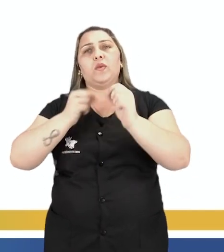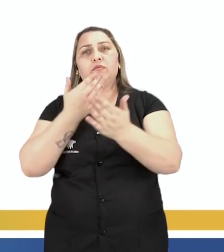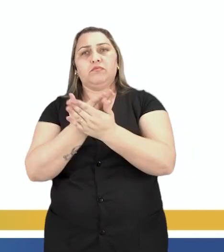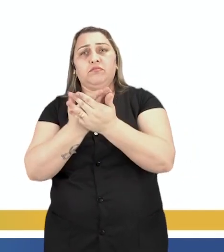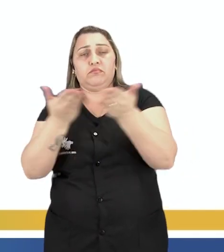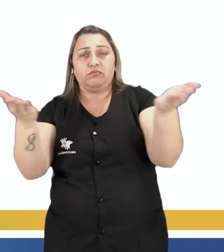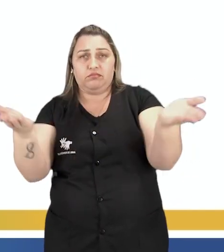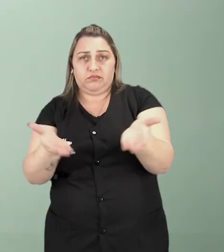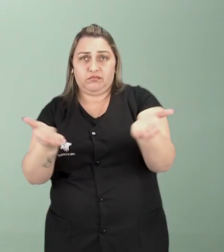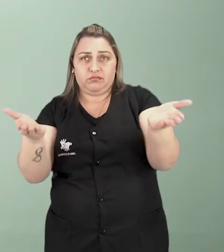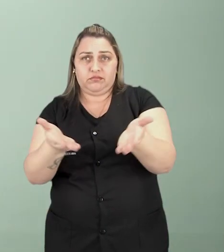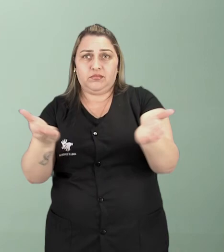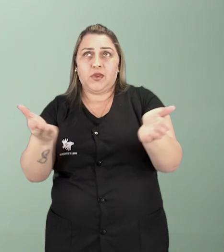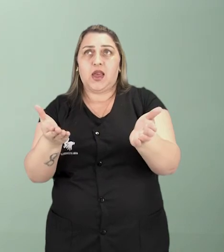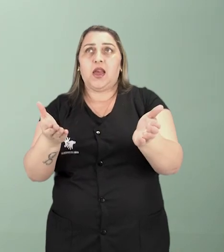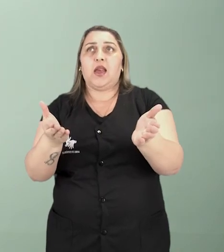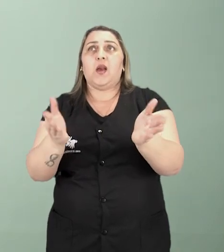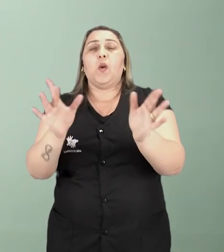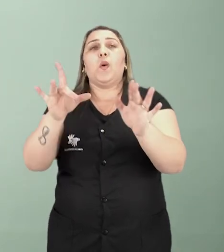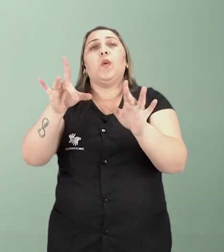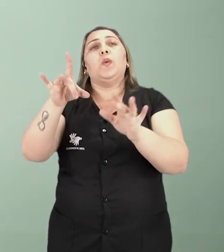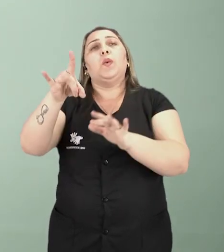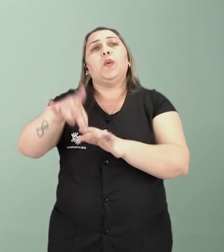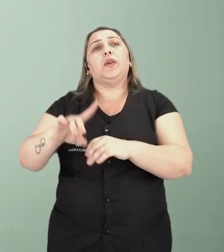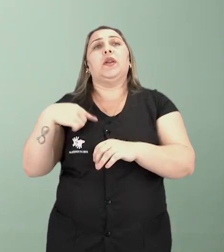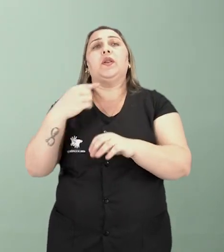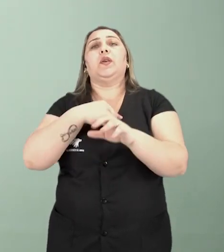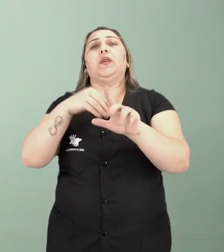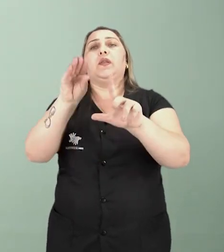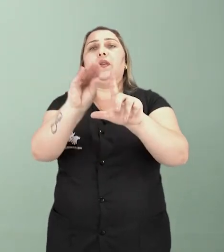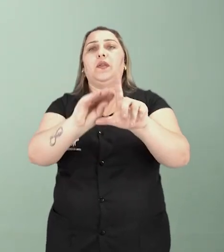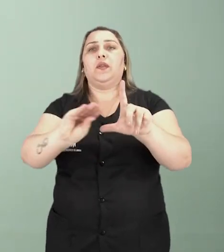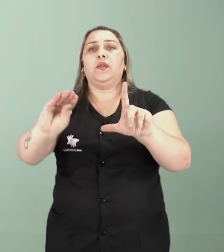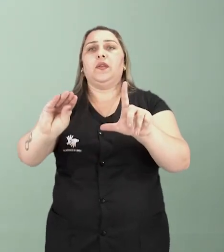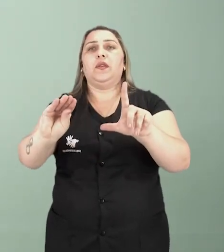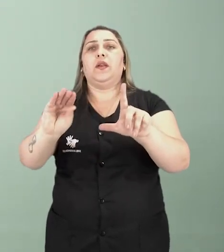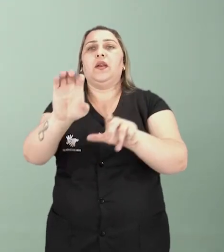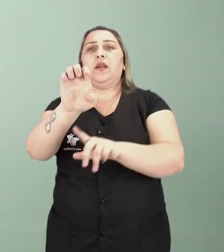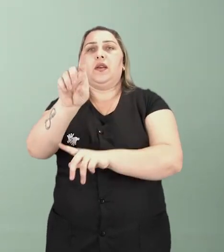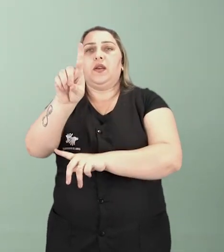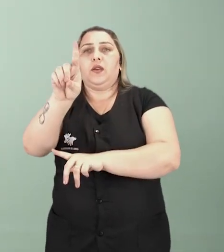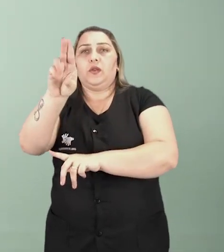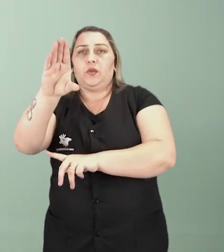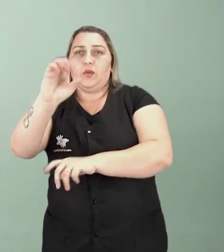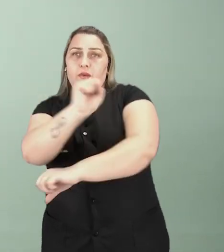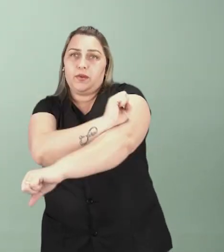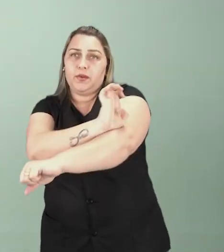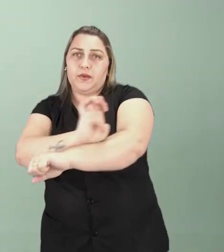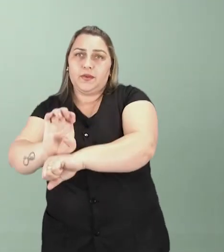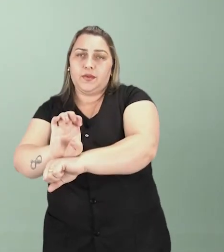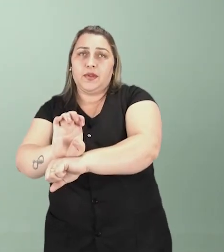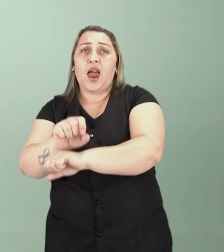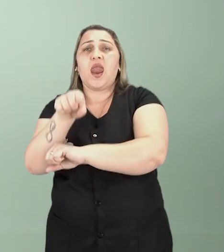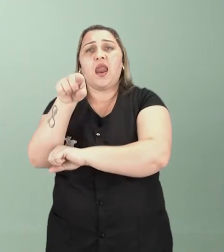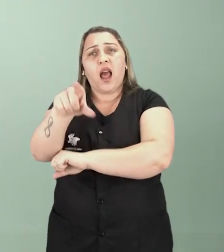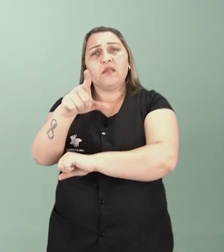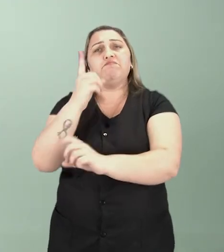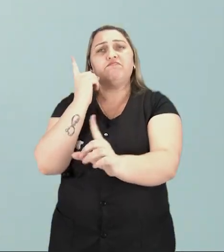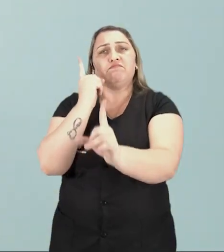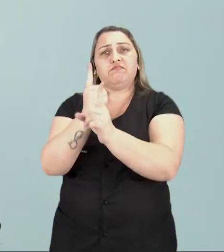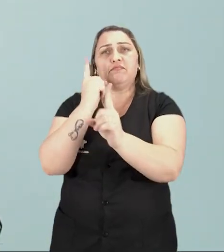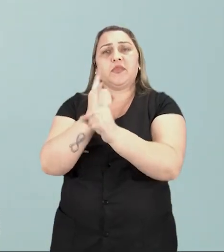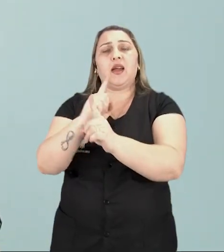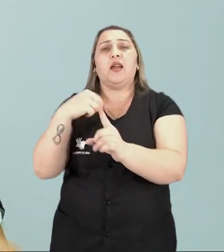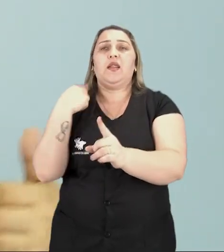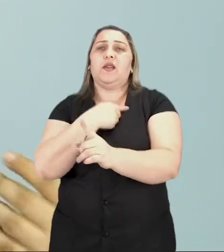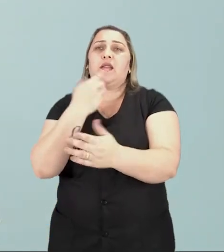nessa aula, tá? Esse último link é o link da nossa plataforma Eduque, que é a plataforma da Secretaria de Educação. Lá vocês vão encontrar essa